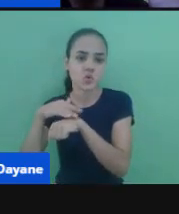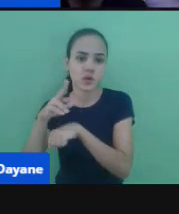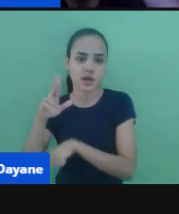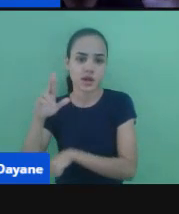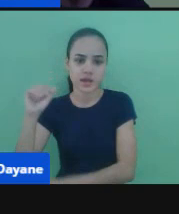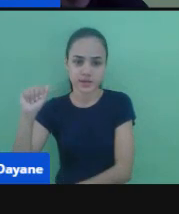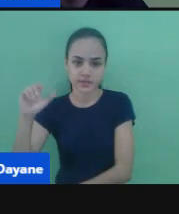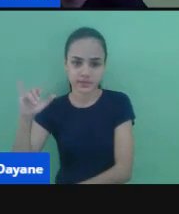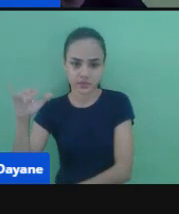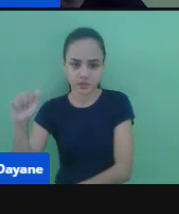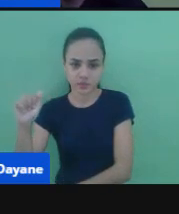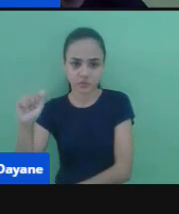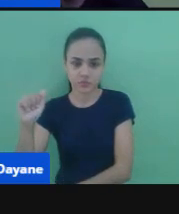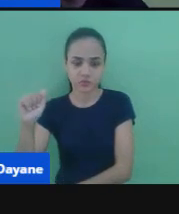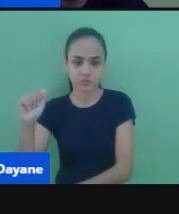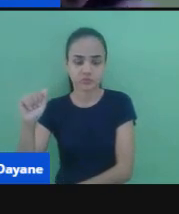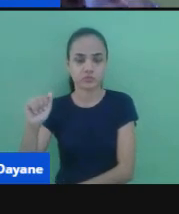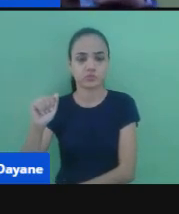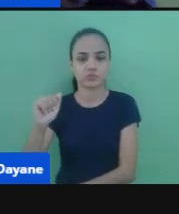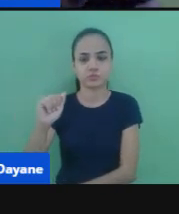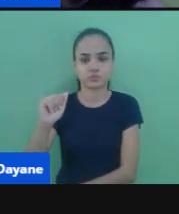menos isso.